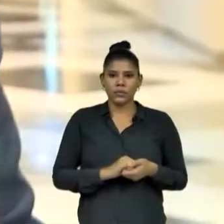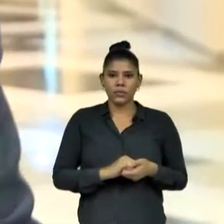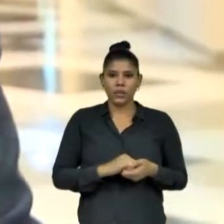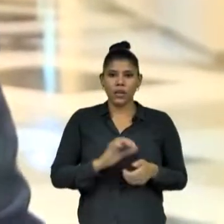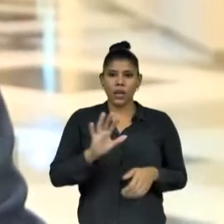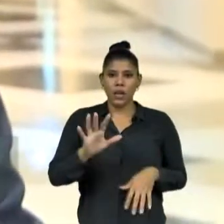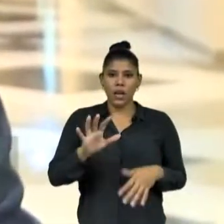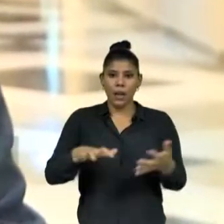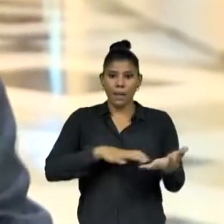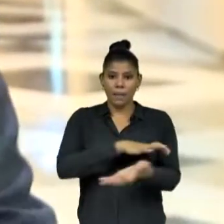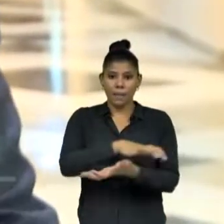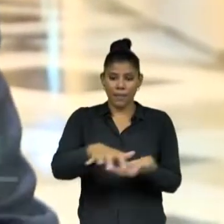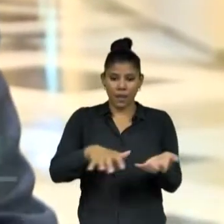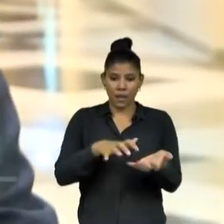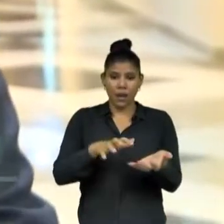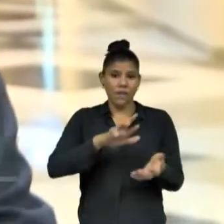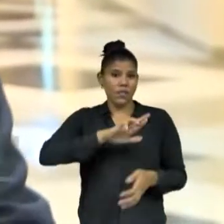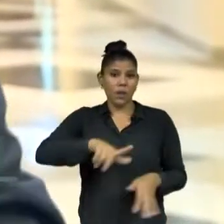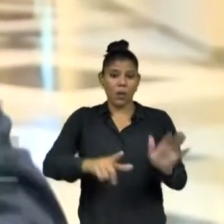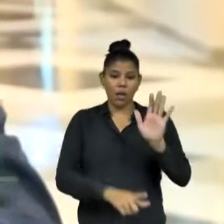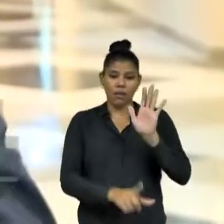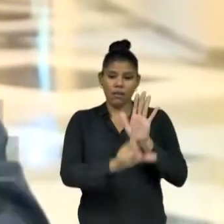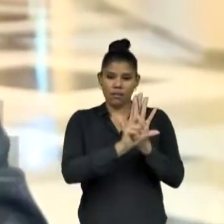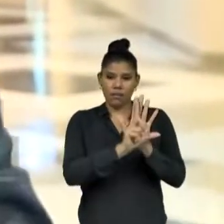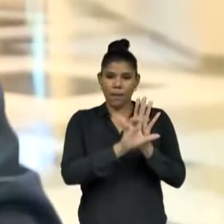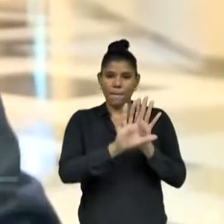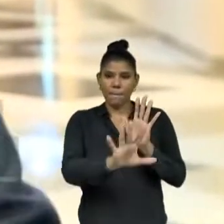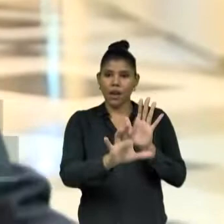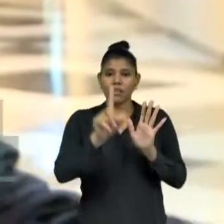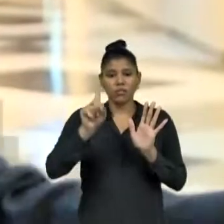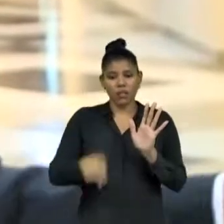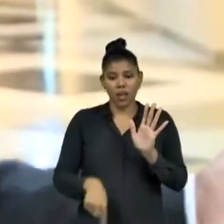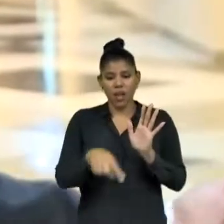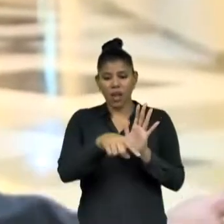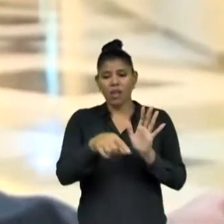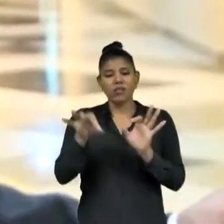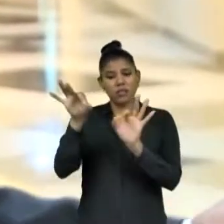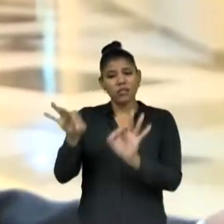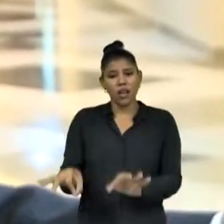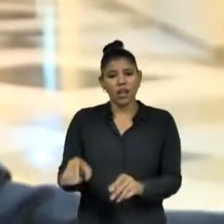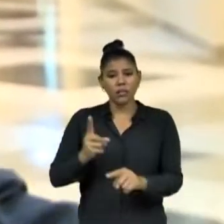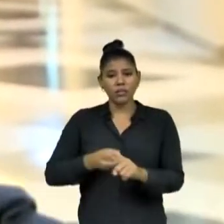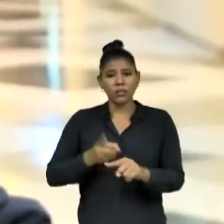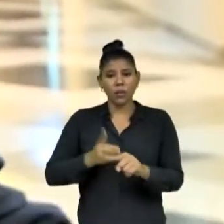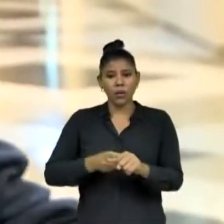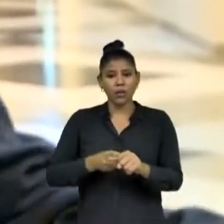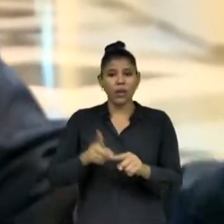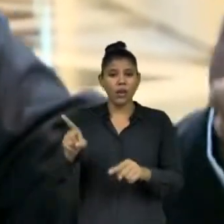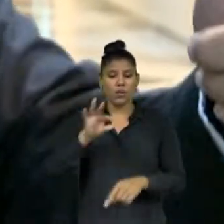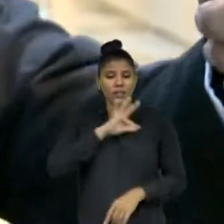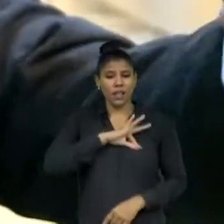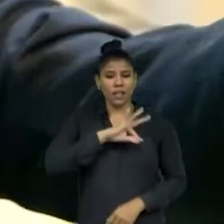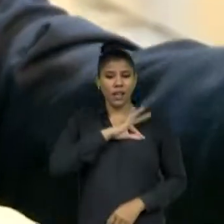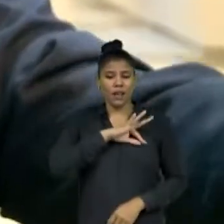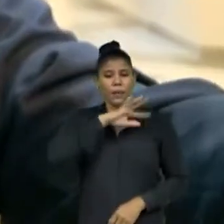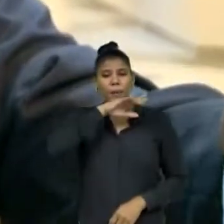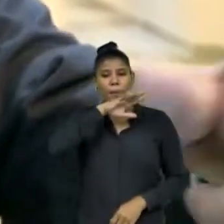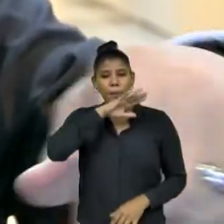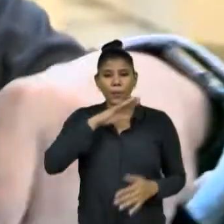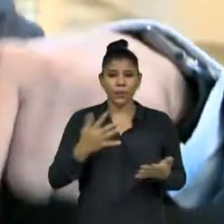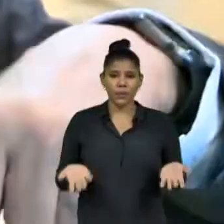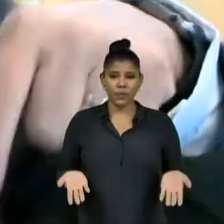Houve uma defasagem do salário não só dos policiais, mas dos funcionários públicos, né, de 2016 para